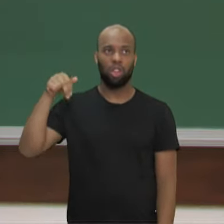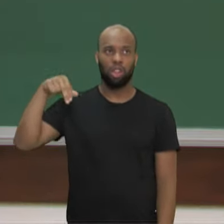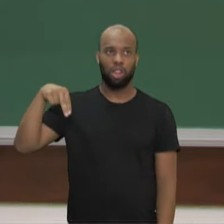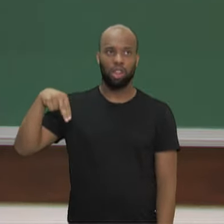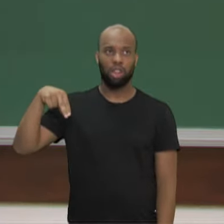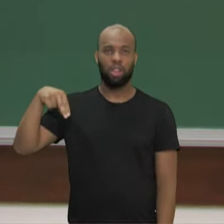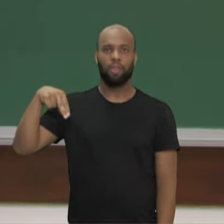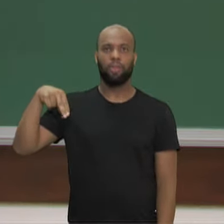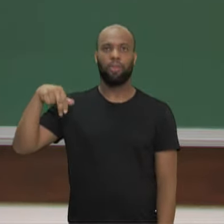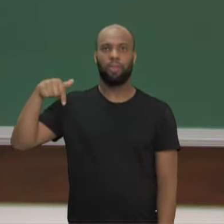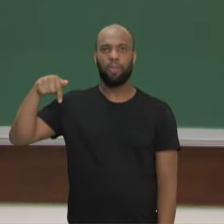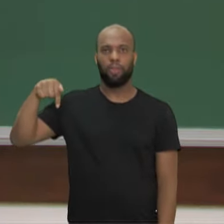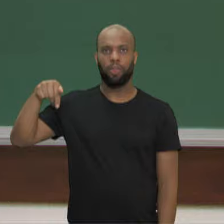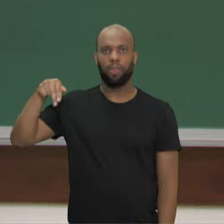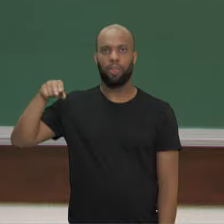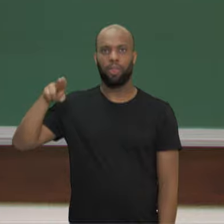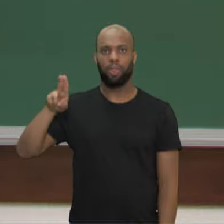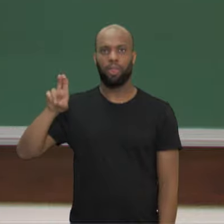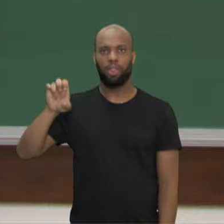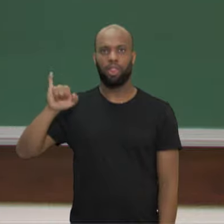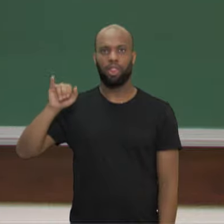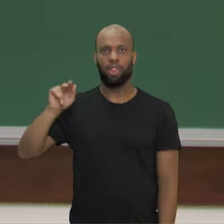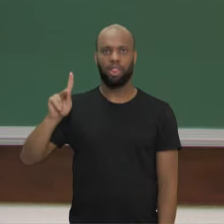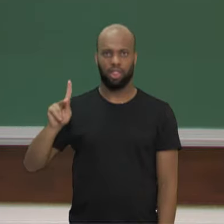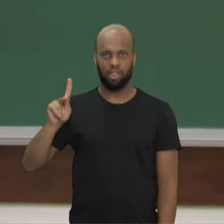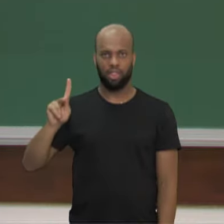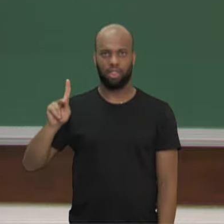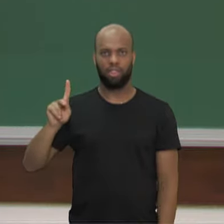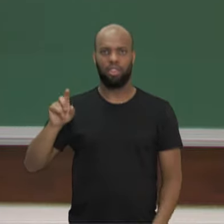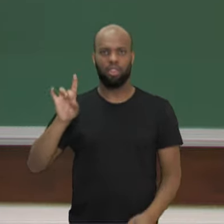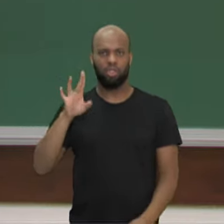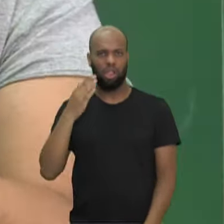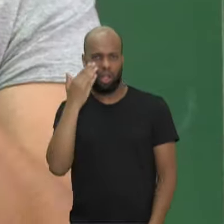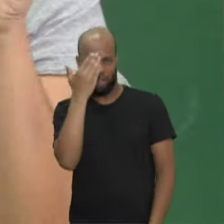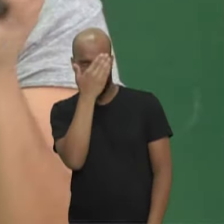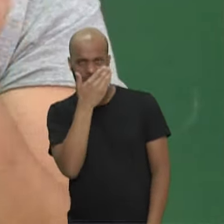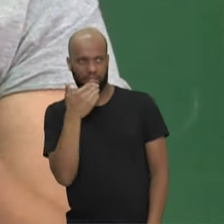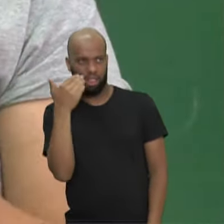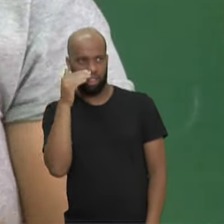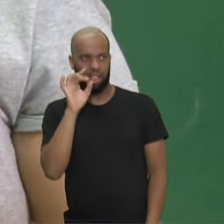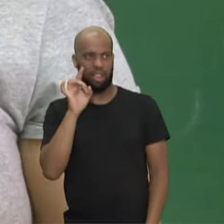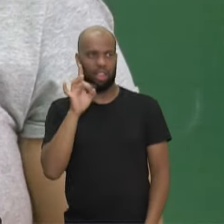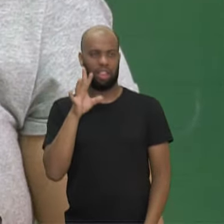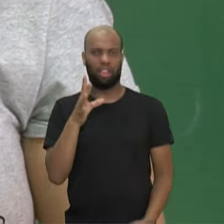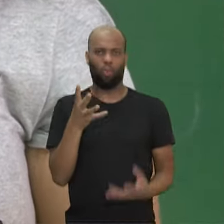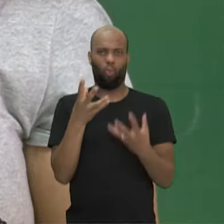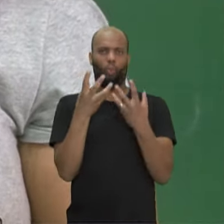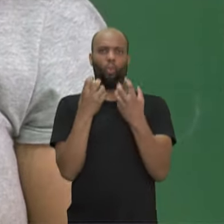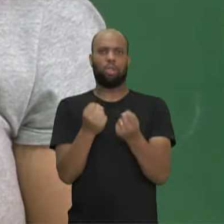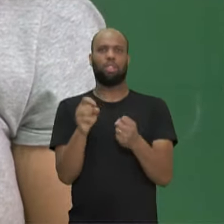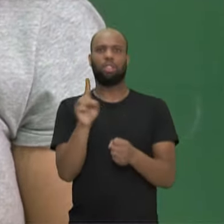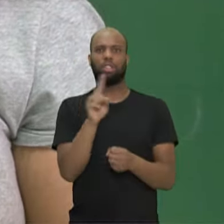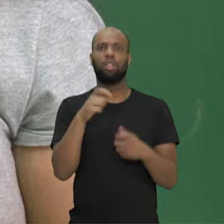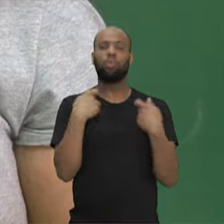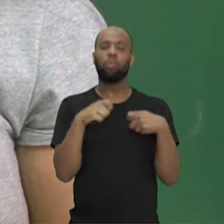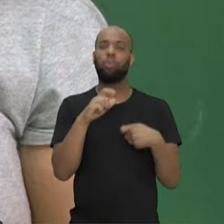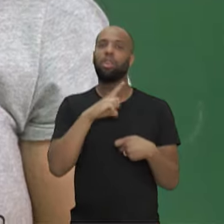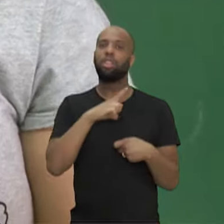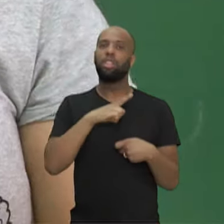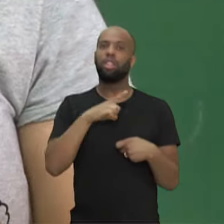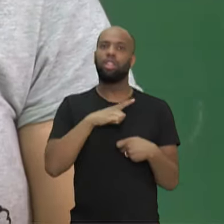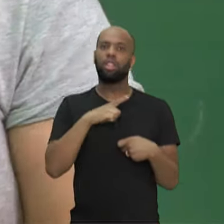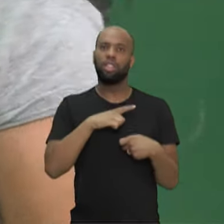espetáculo teatral. Só que o pancake não é simplesmente você passar ele seco. Na verdade, você tem que ter um potinho com